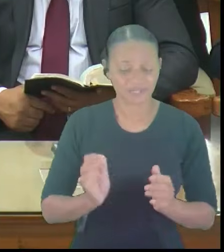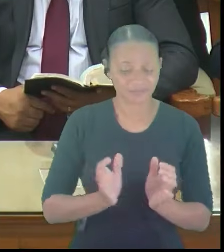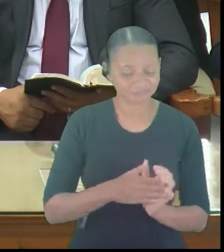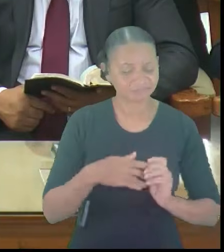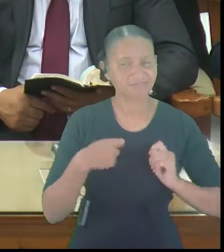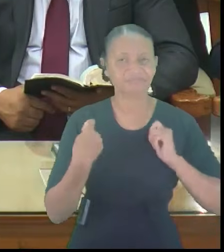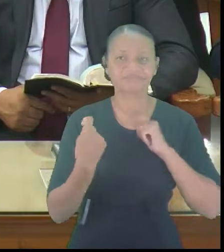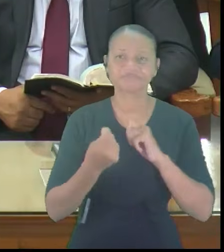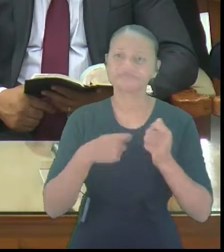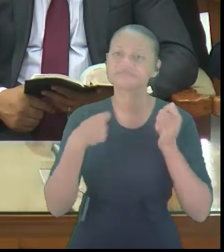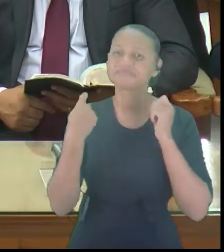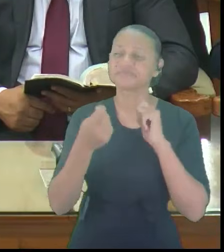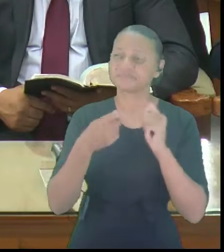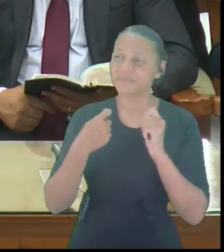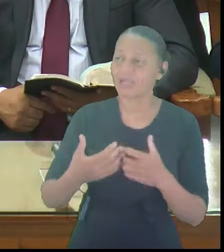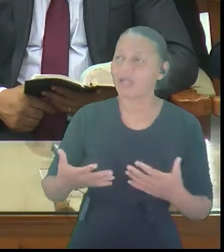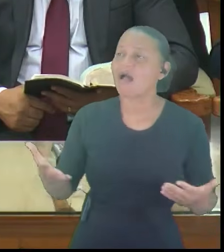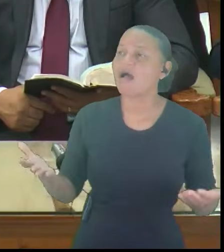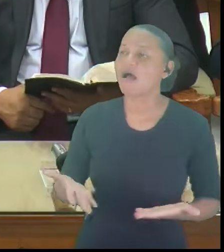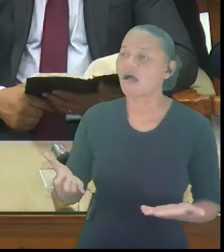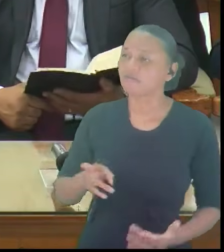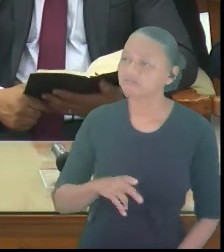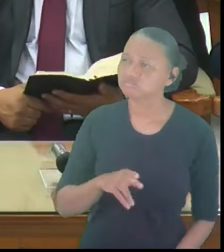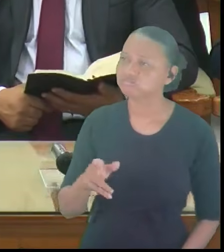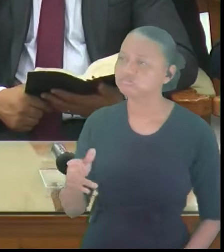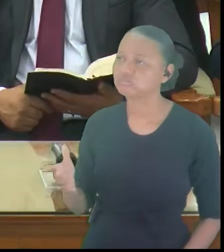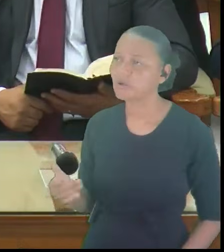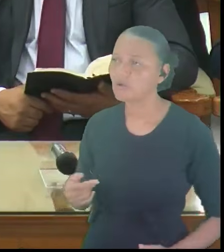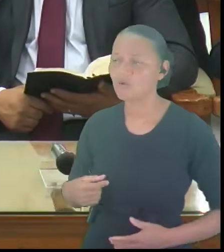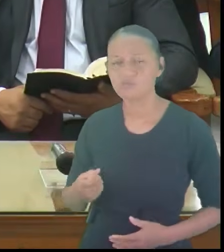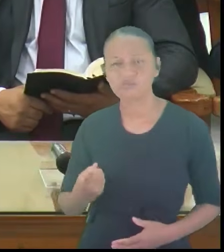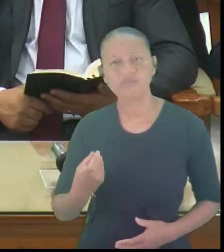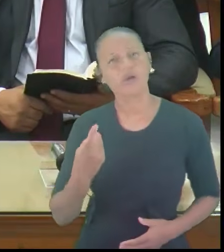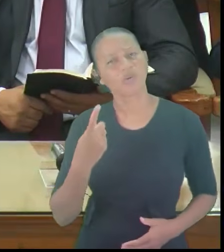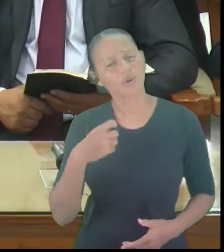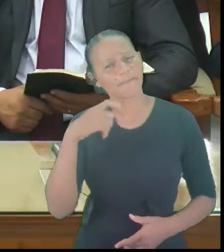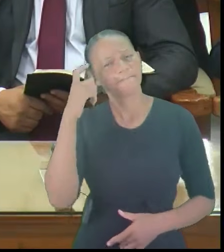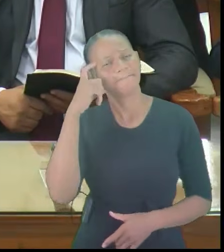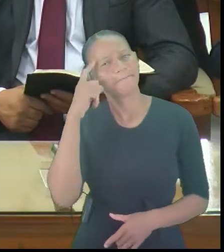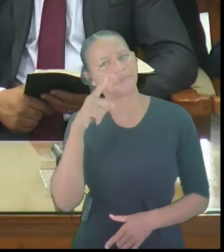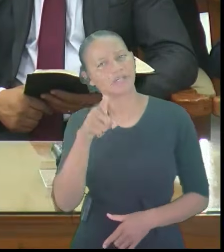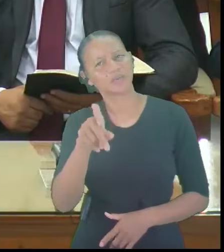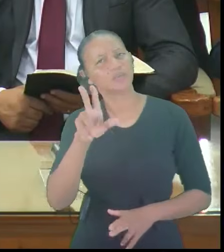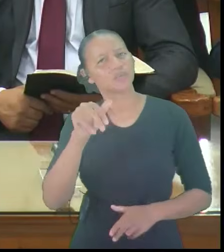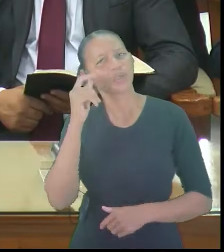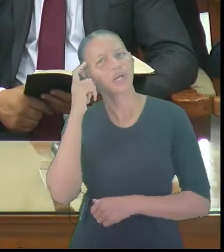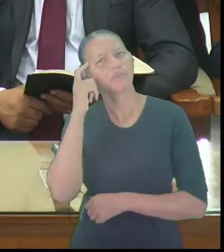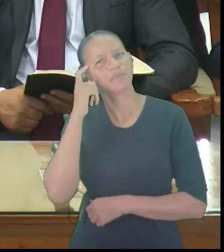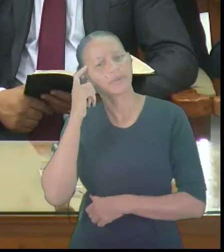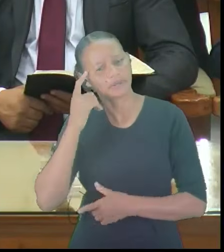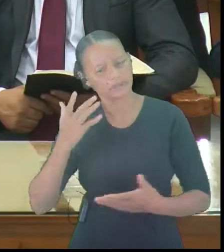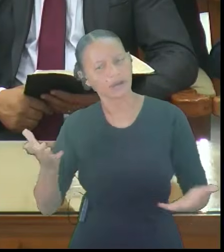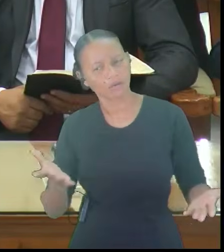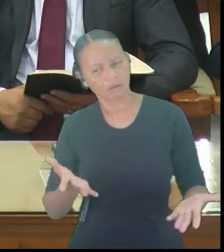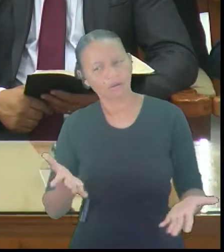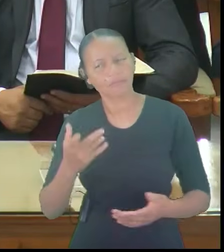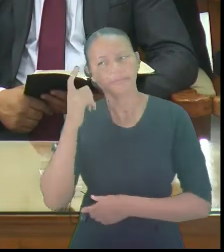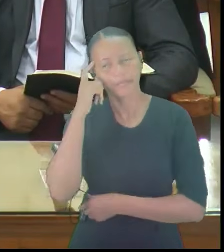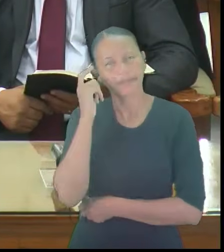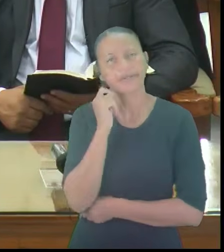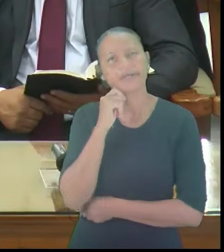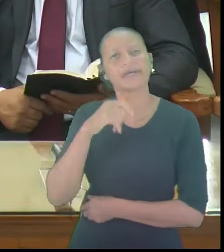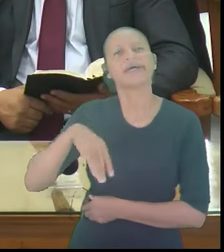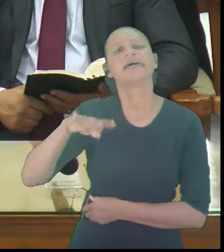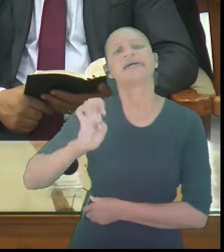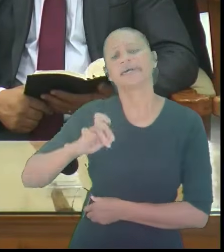Aleluia! Agora, irmão, uma coisa a pensar, que talvez vocês nunca pensaram e eu vim pensar agora há pouco. Quem era